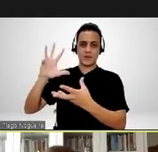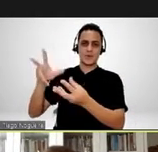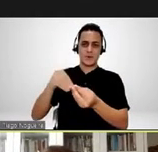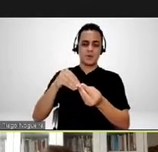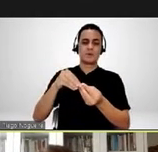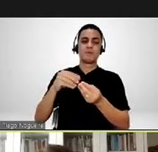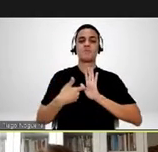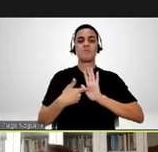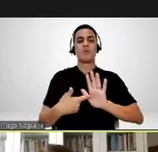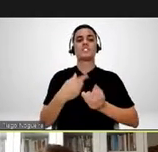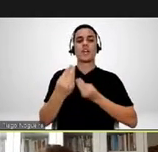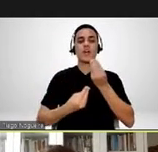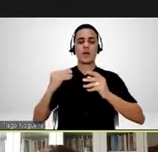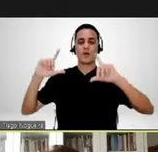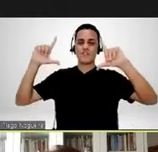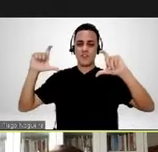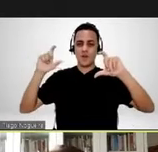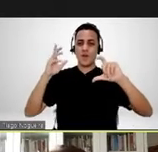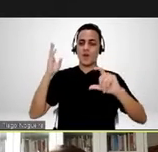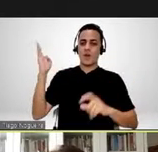aí do interior da capela.